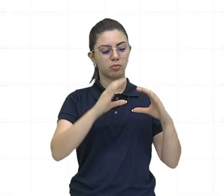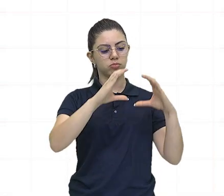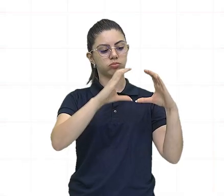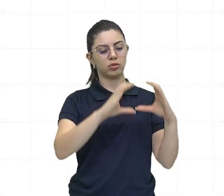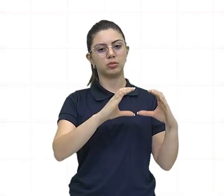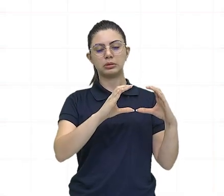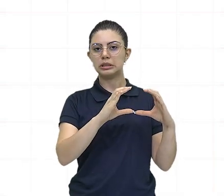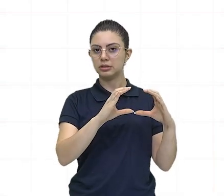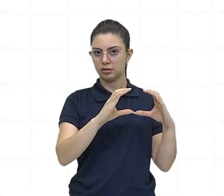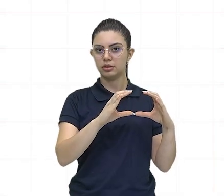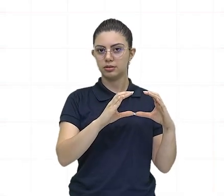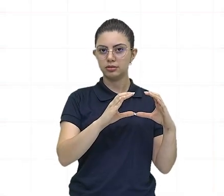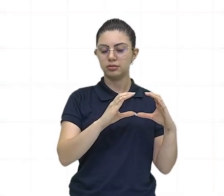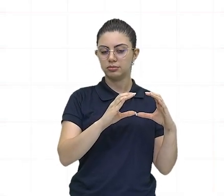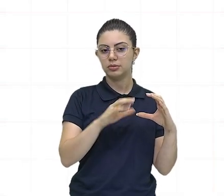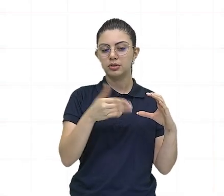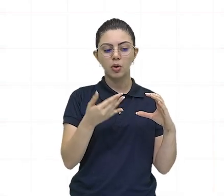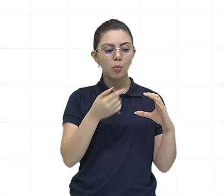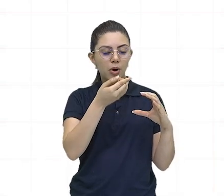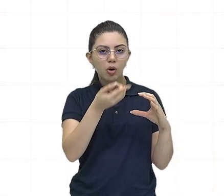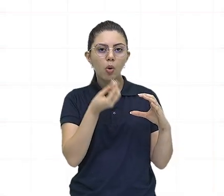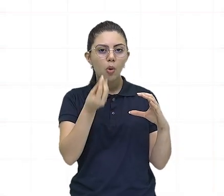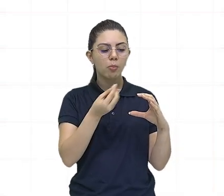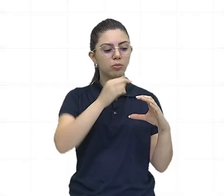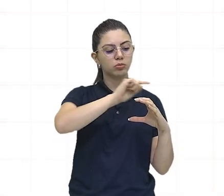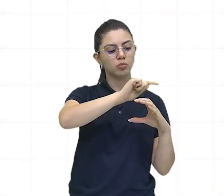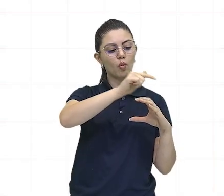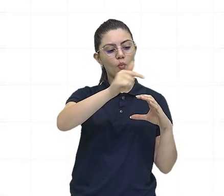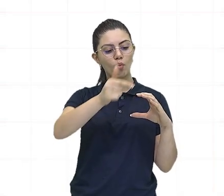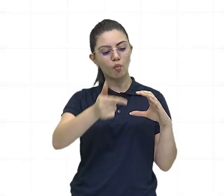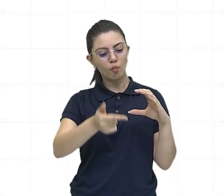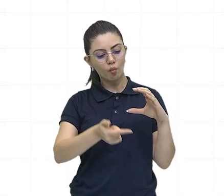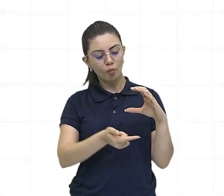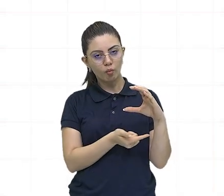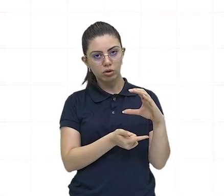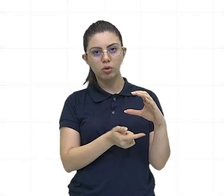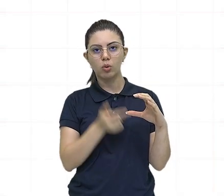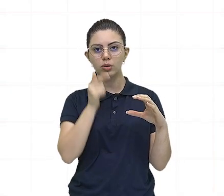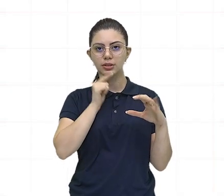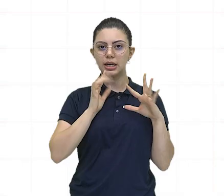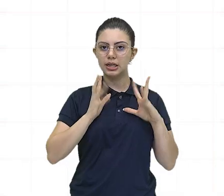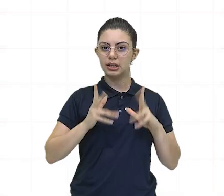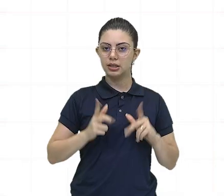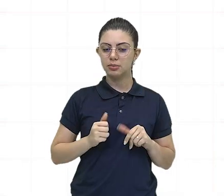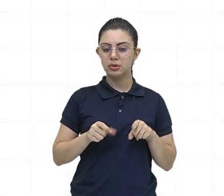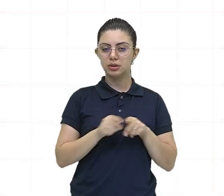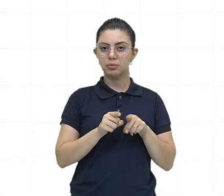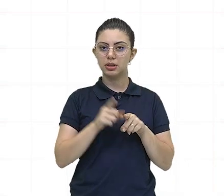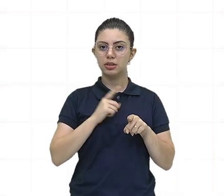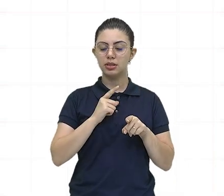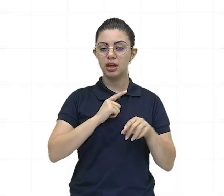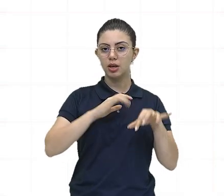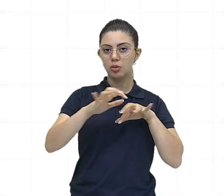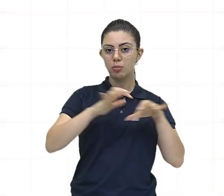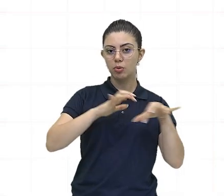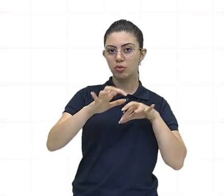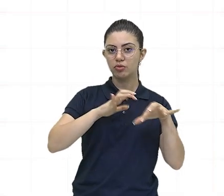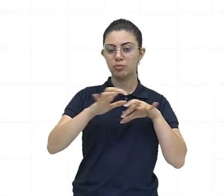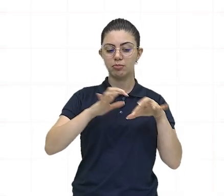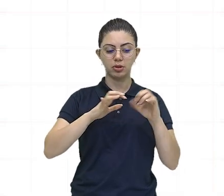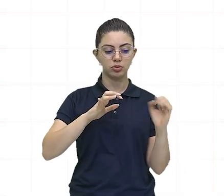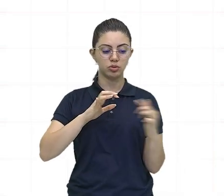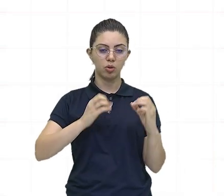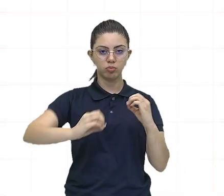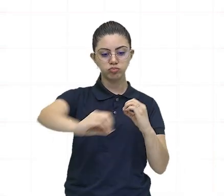limpar, né, a sua órbita e também mantém o movimento de translação, ou seja, eles orbitam ao redor do